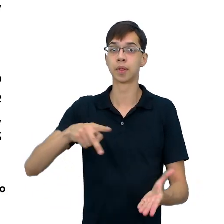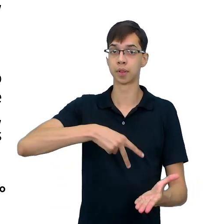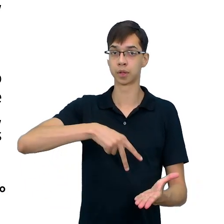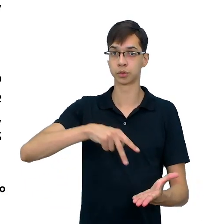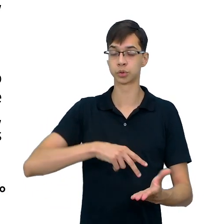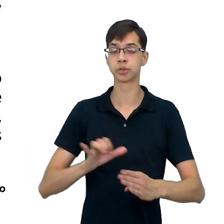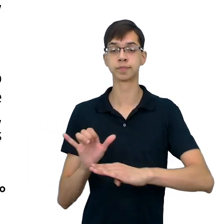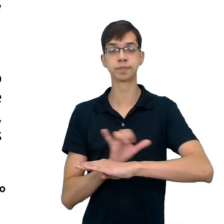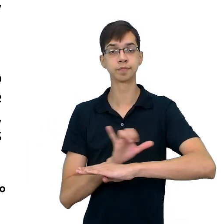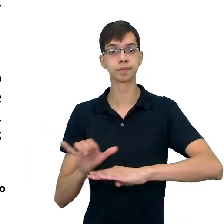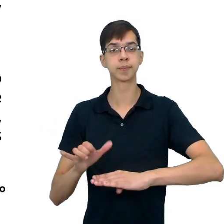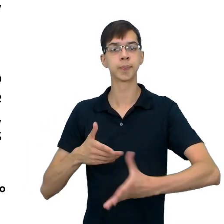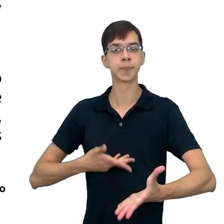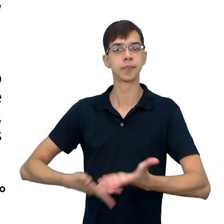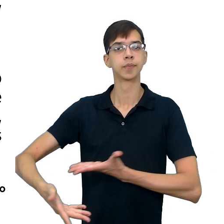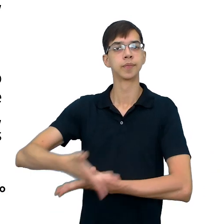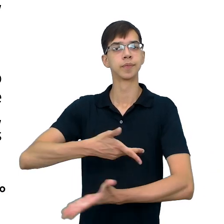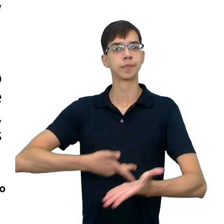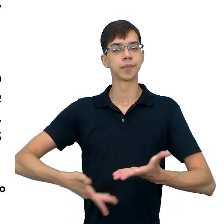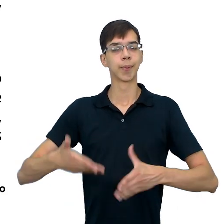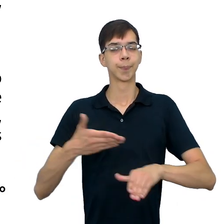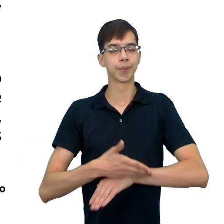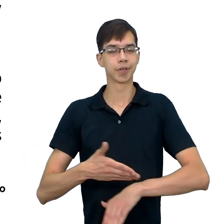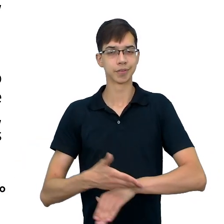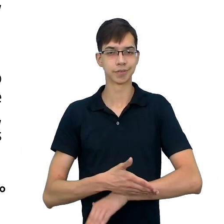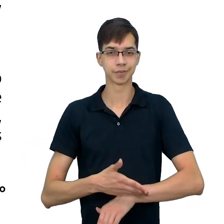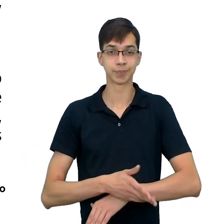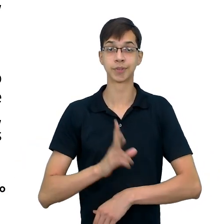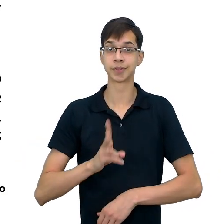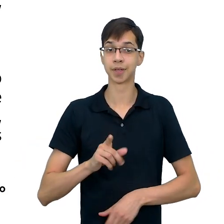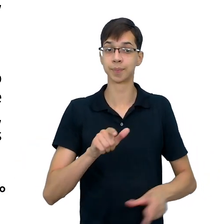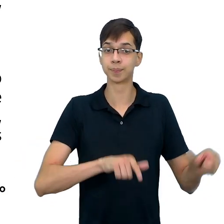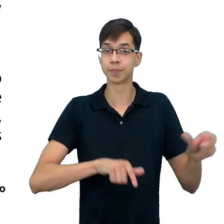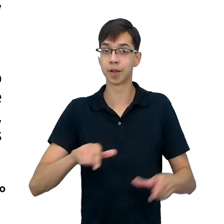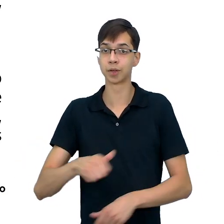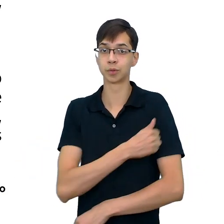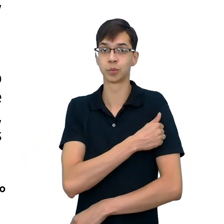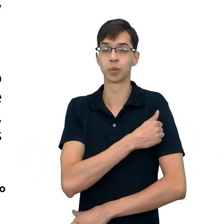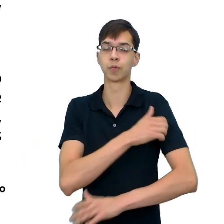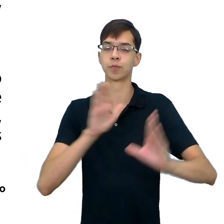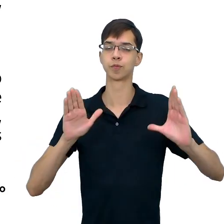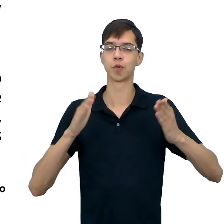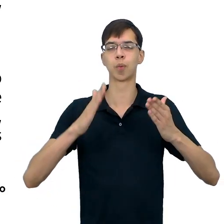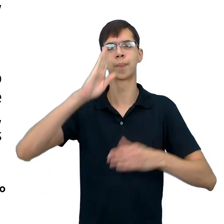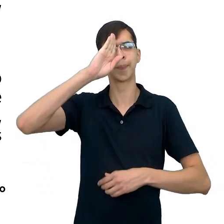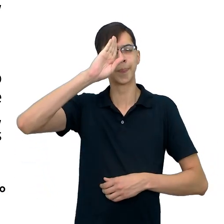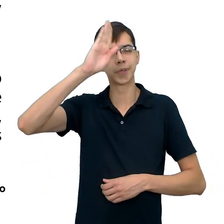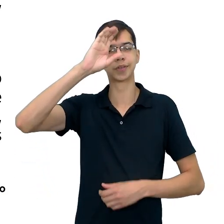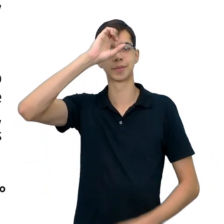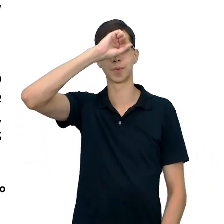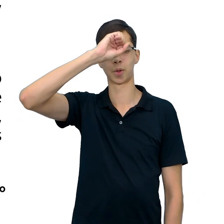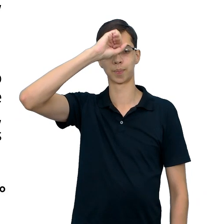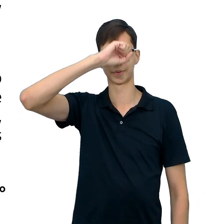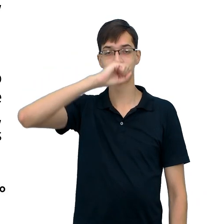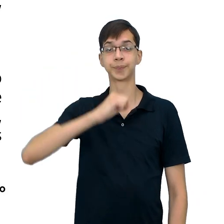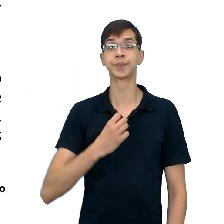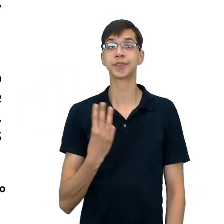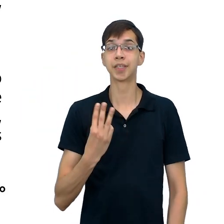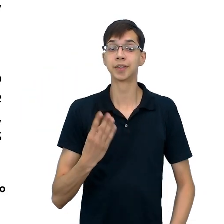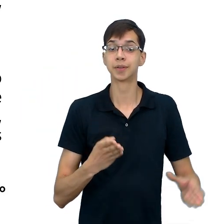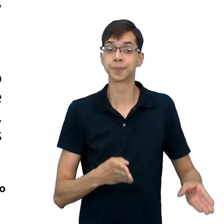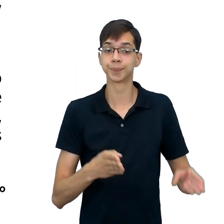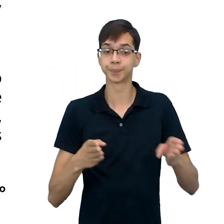forma interativa, tendo os estudantes como centro da aprendizagem, e também na terceira etapa, elaborar o planejamento